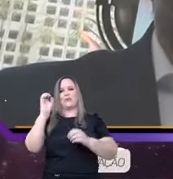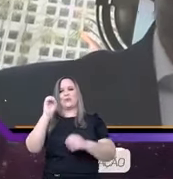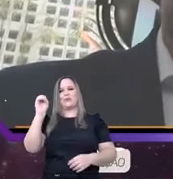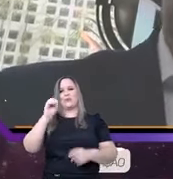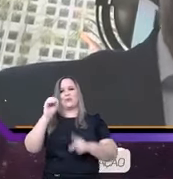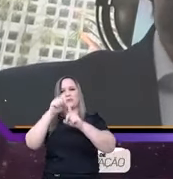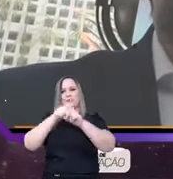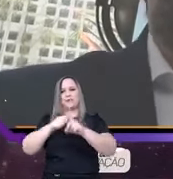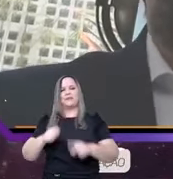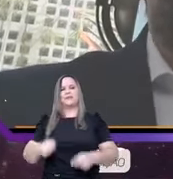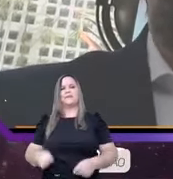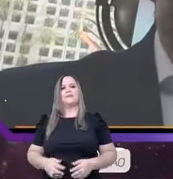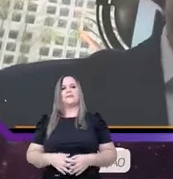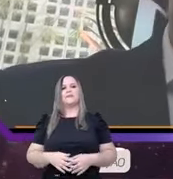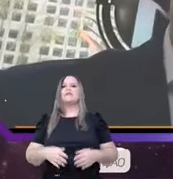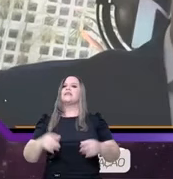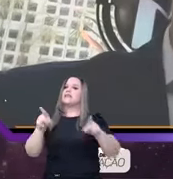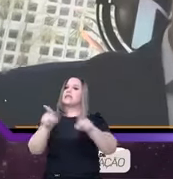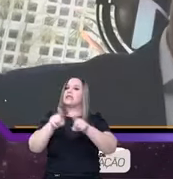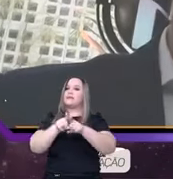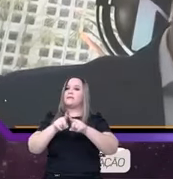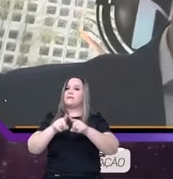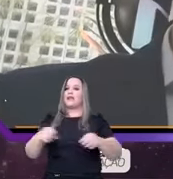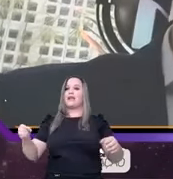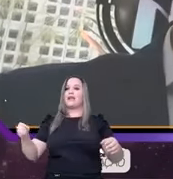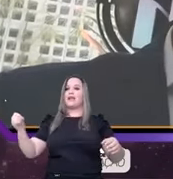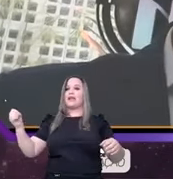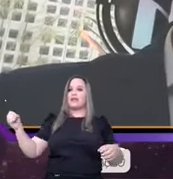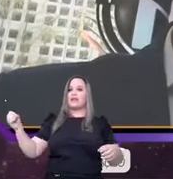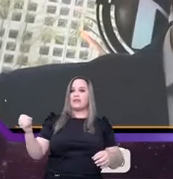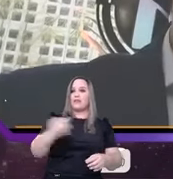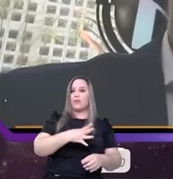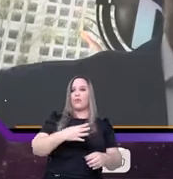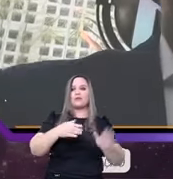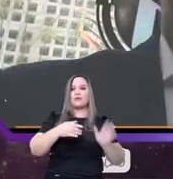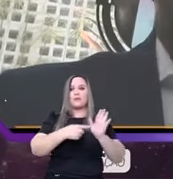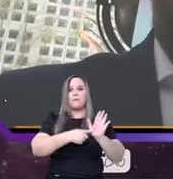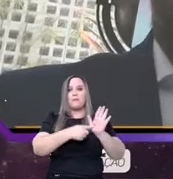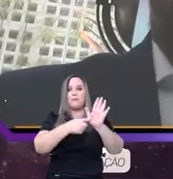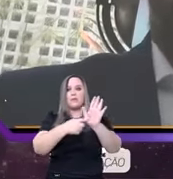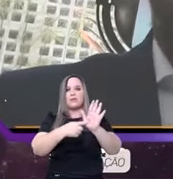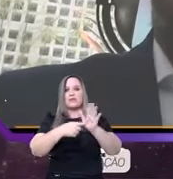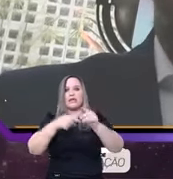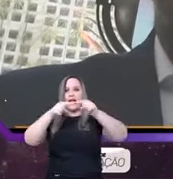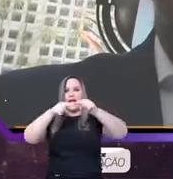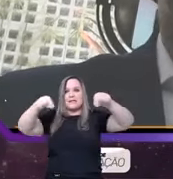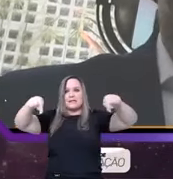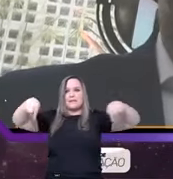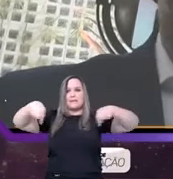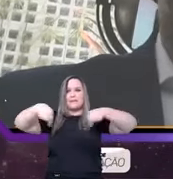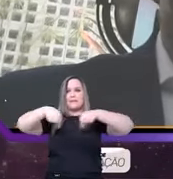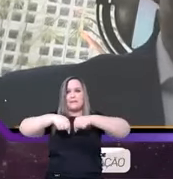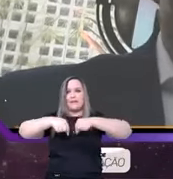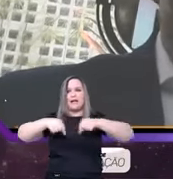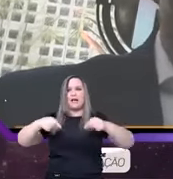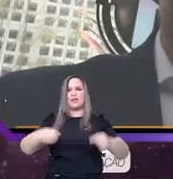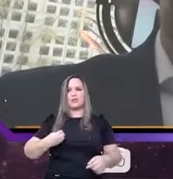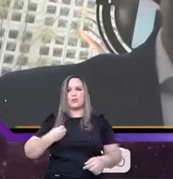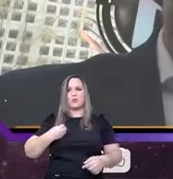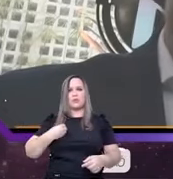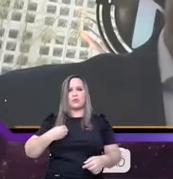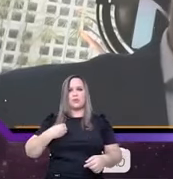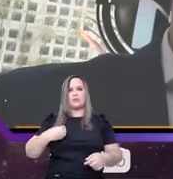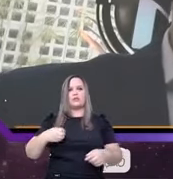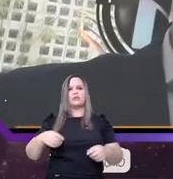enfim, teremos a inauguração do espaço físico do nosso núcleo. Espaço físico esse que foi concebido,